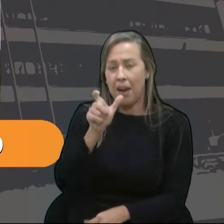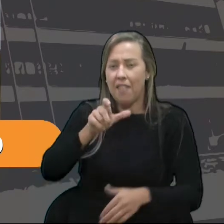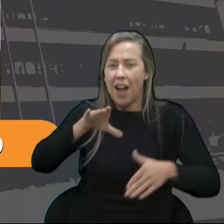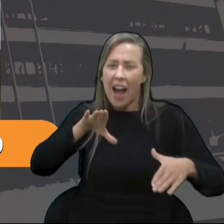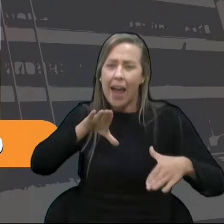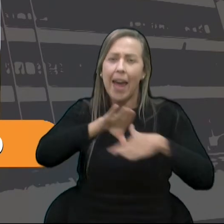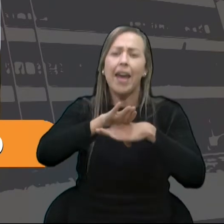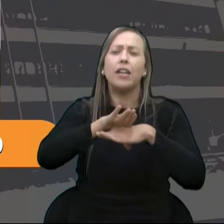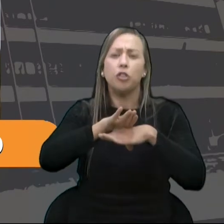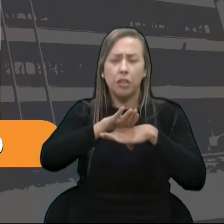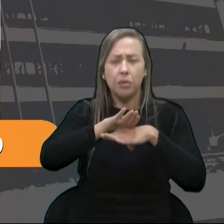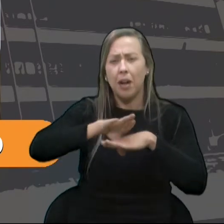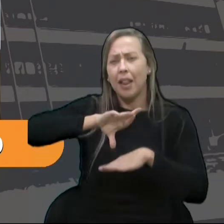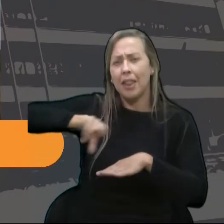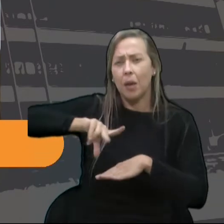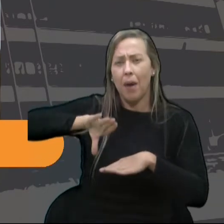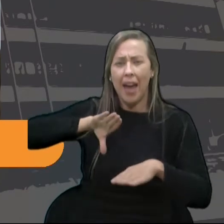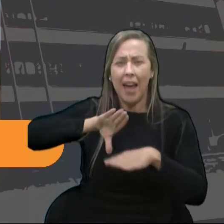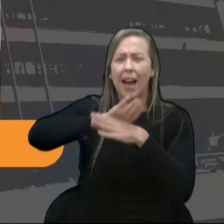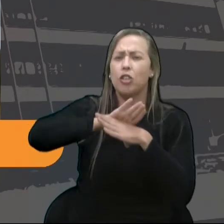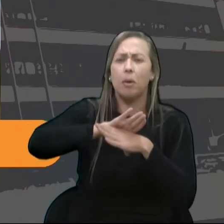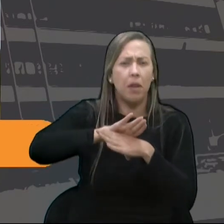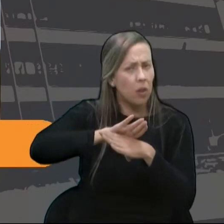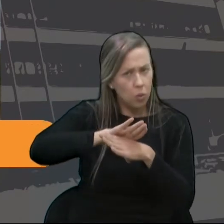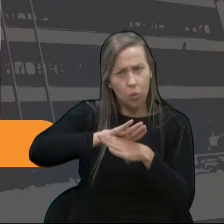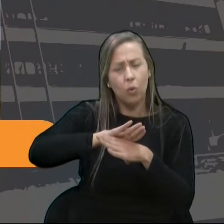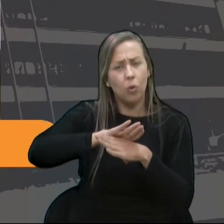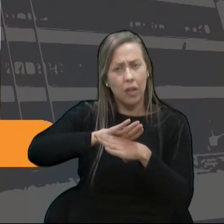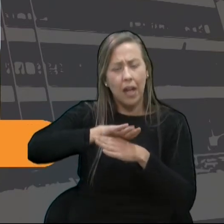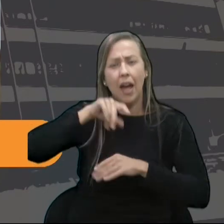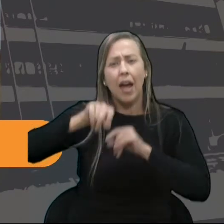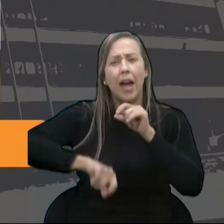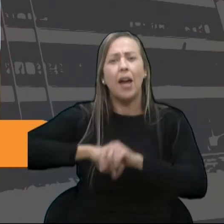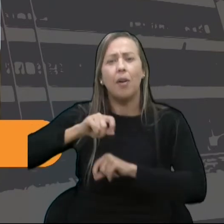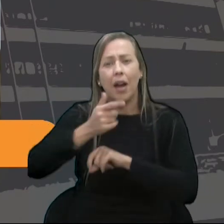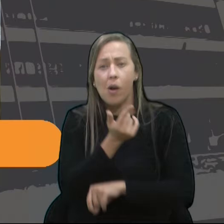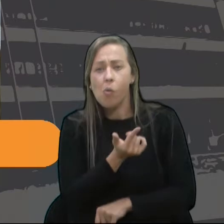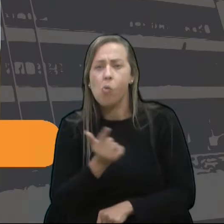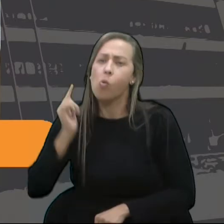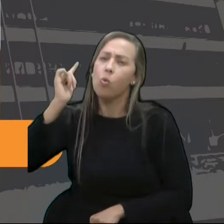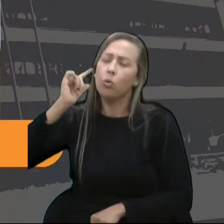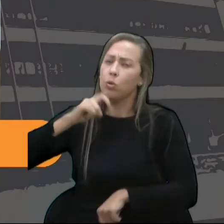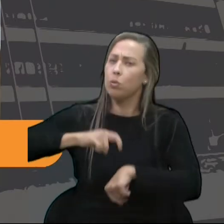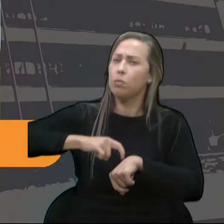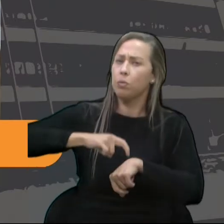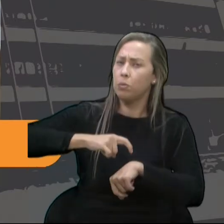na ciência. Acho que não é nenhuma questão de engajamento, né? Acho que já é um outro ponto, assim,